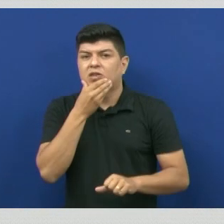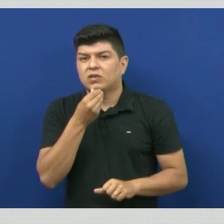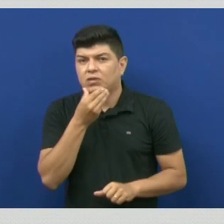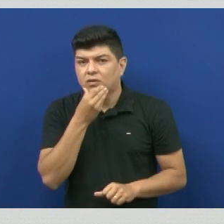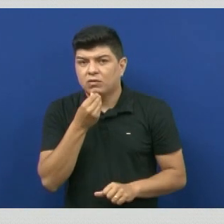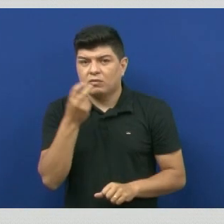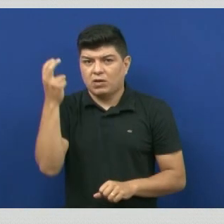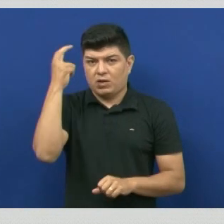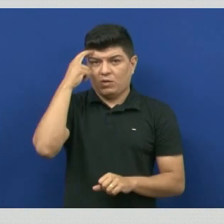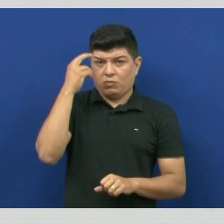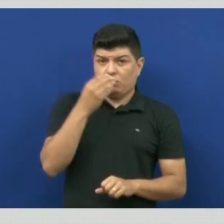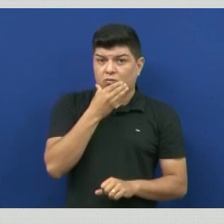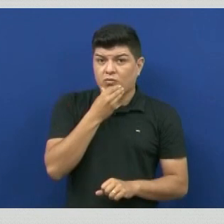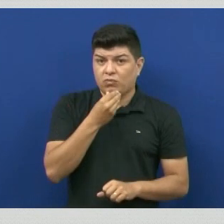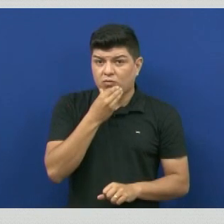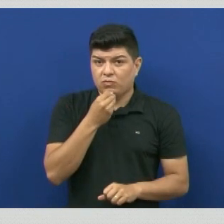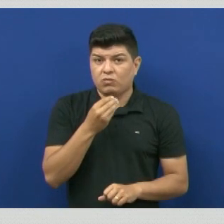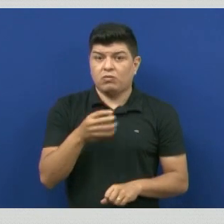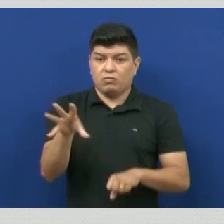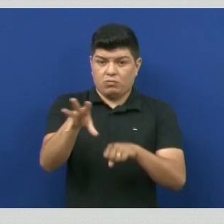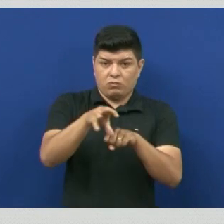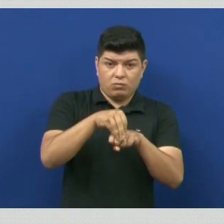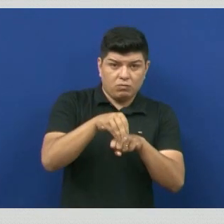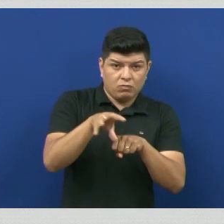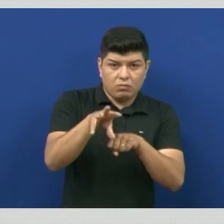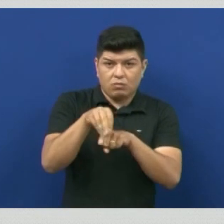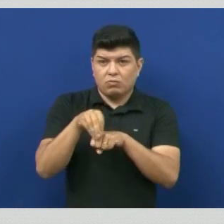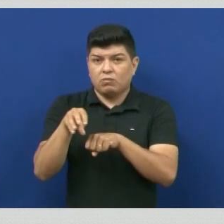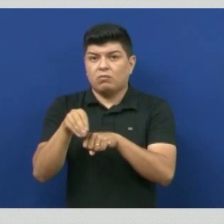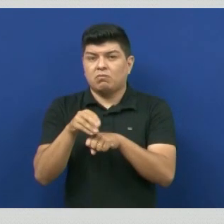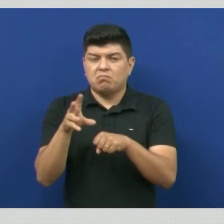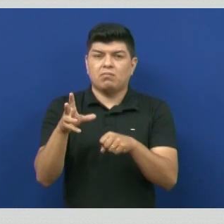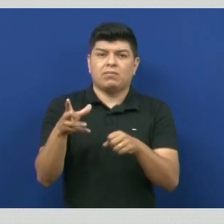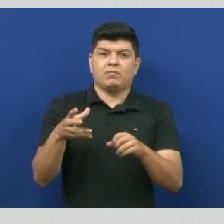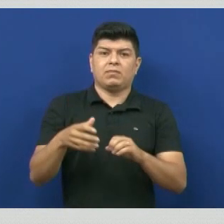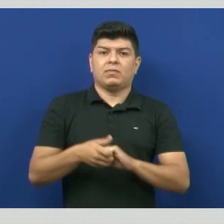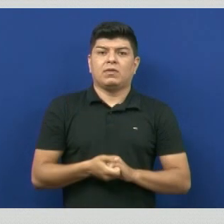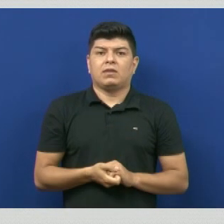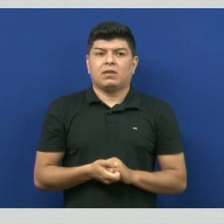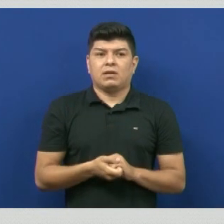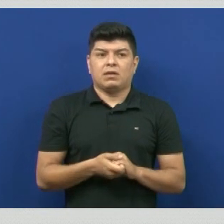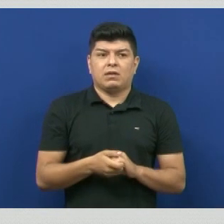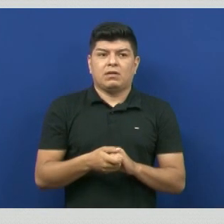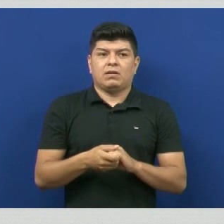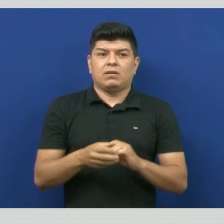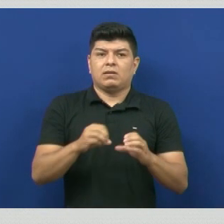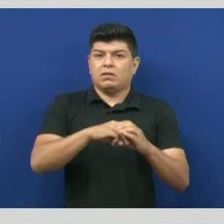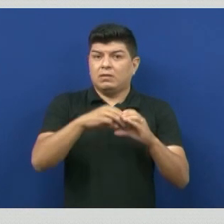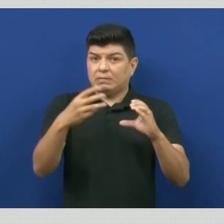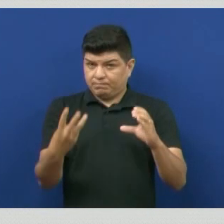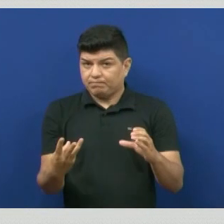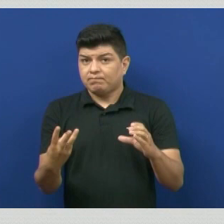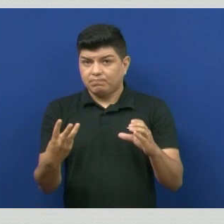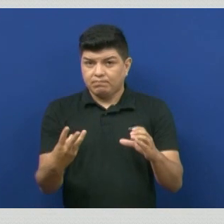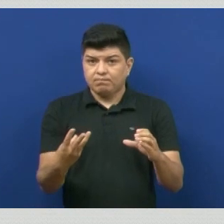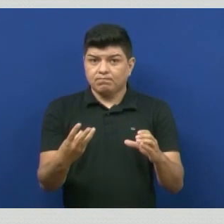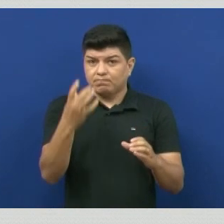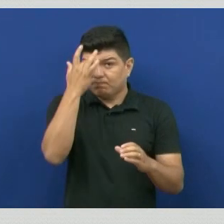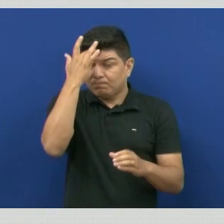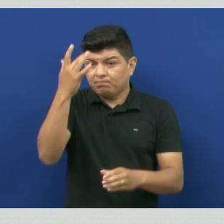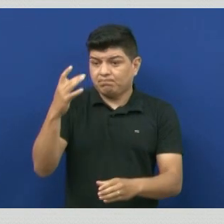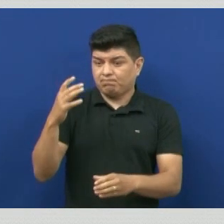a cultura humana, nosso conhecimento adquirido ao longo de séculos, passível de construir,